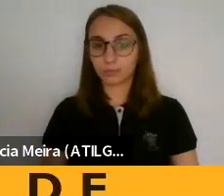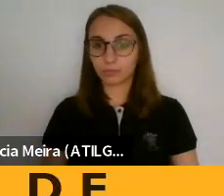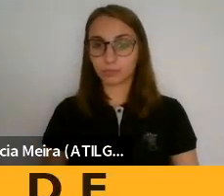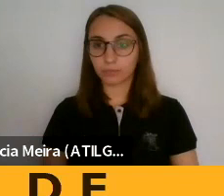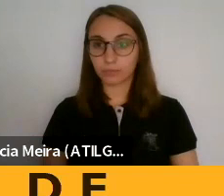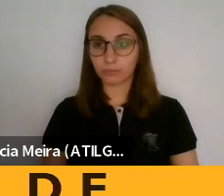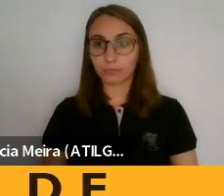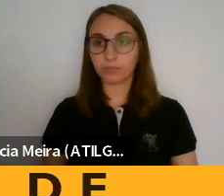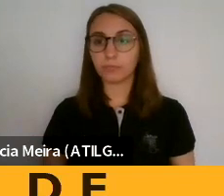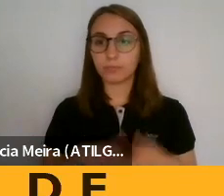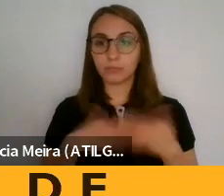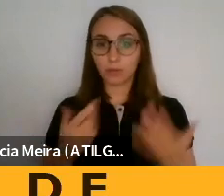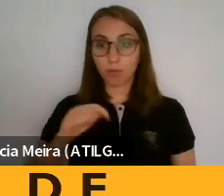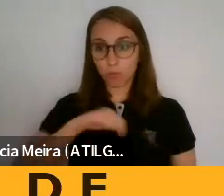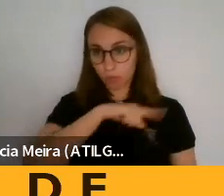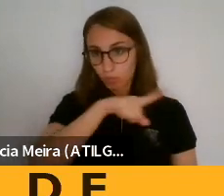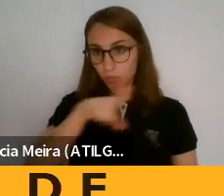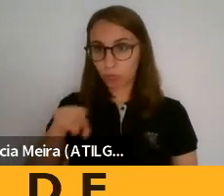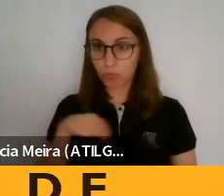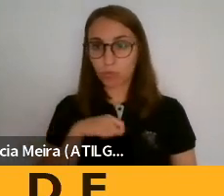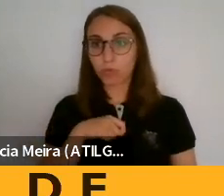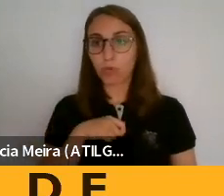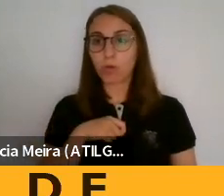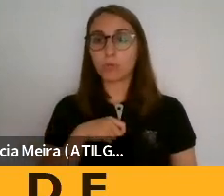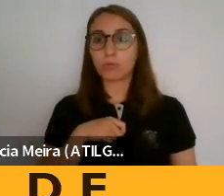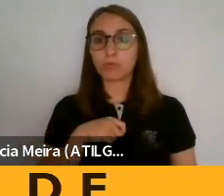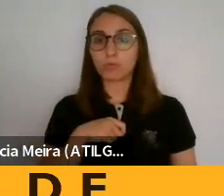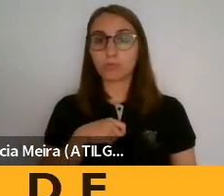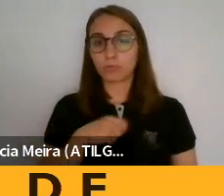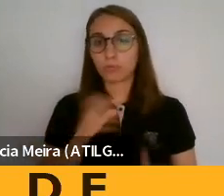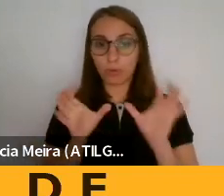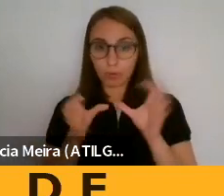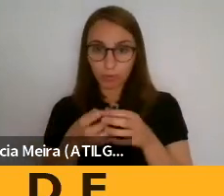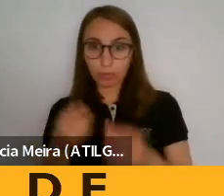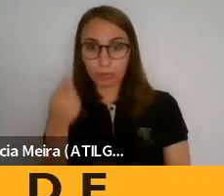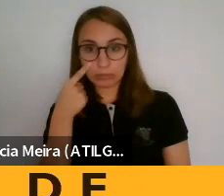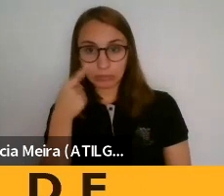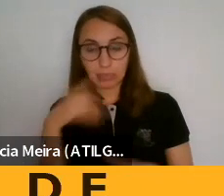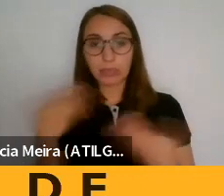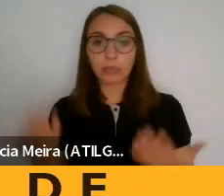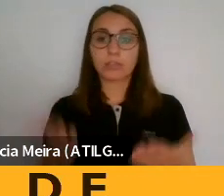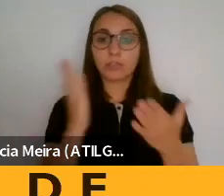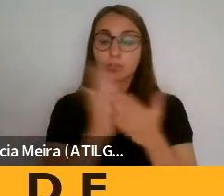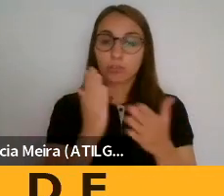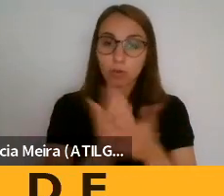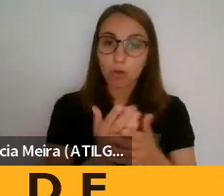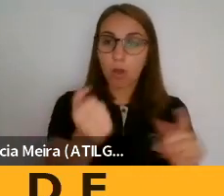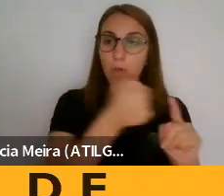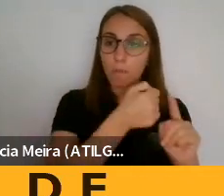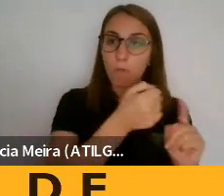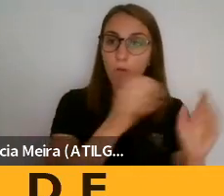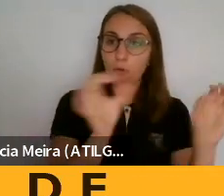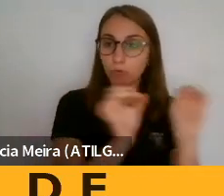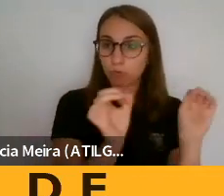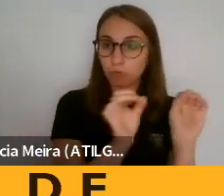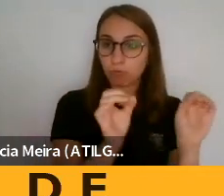Portanto, nós também somos reconhecidos como agrupamento, temos o selo Escola Sem Bullying, Escola Sem Violência desde a primeira